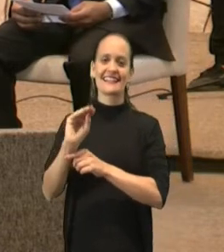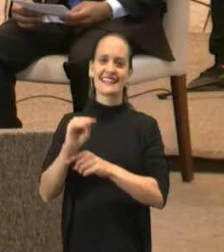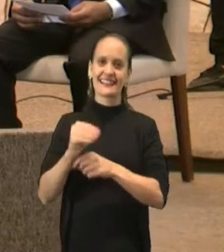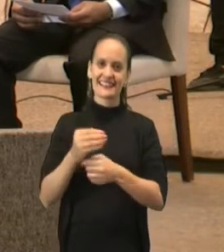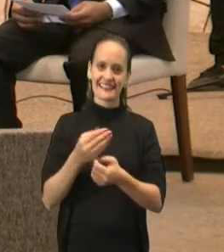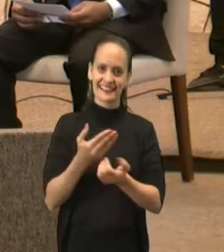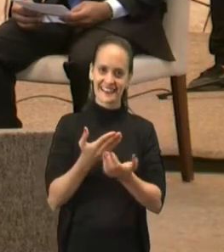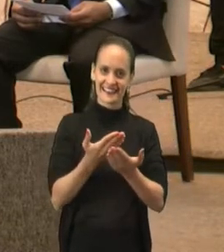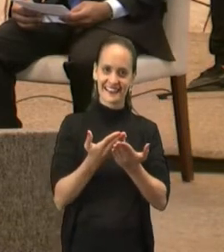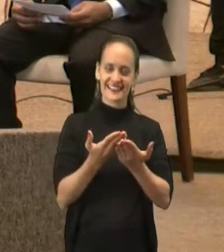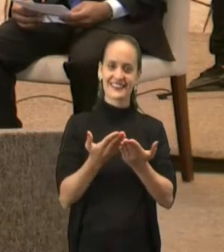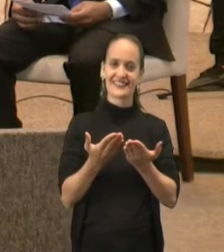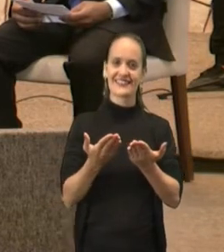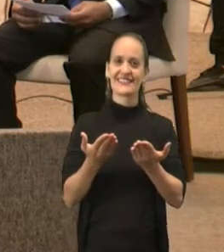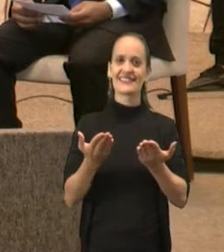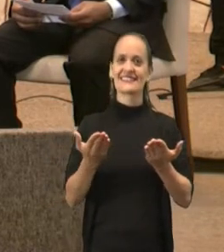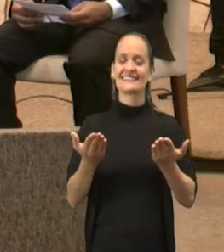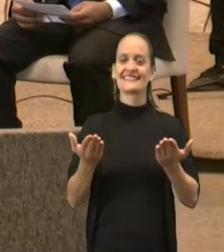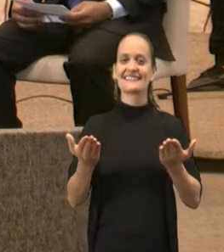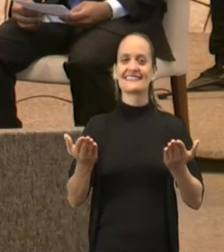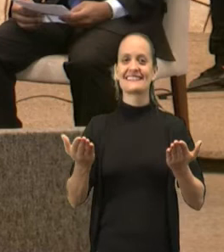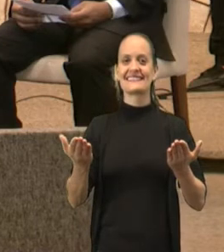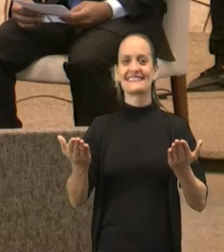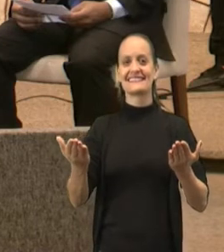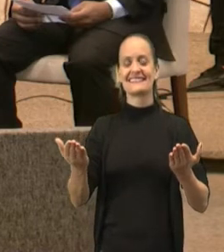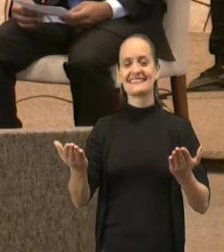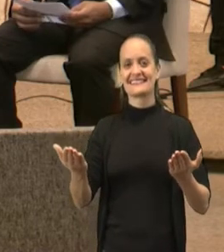cuidará de